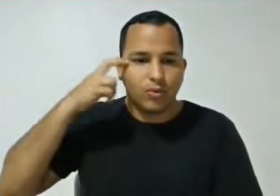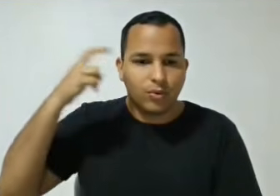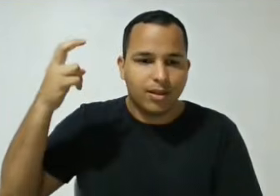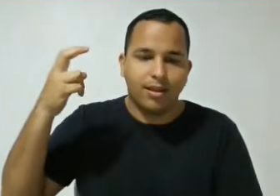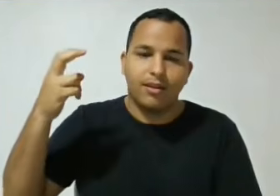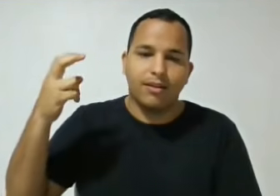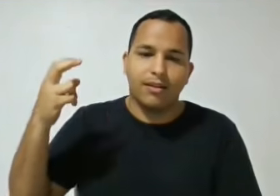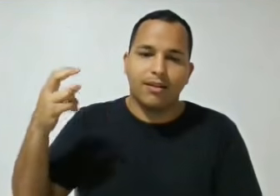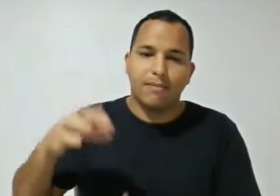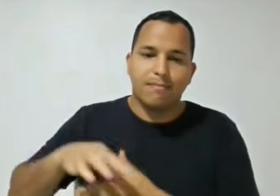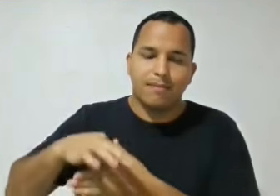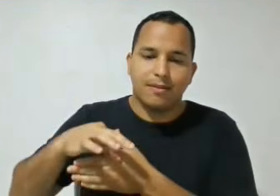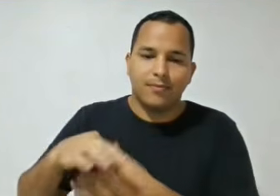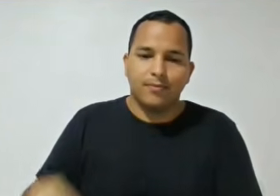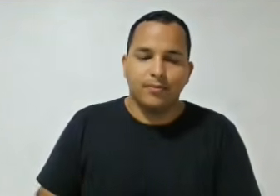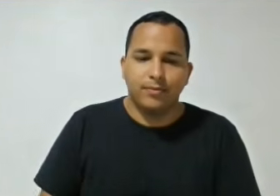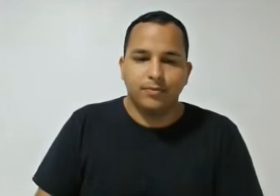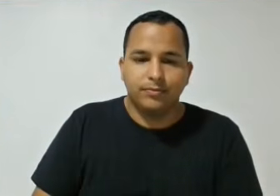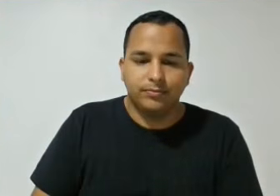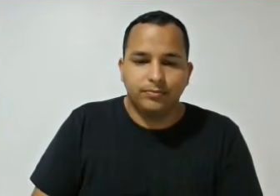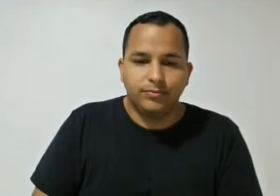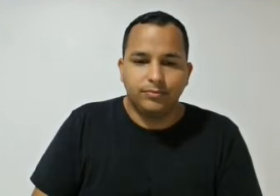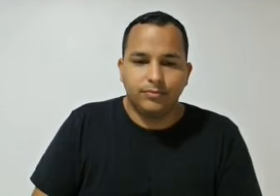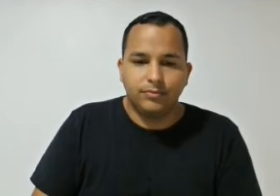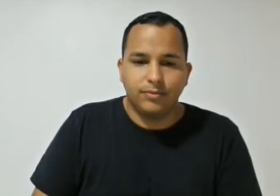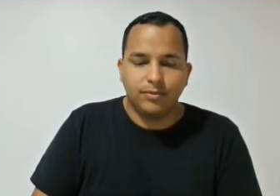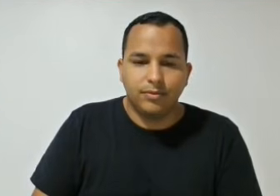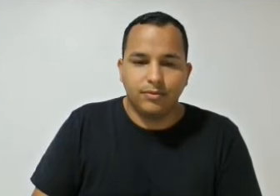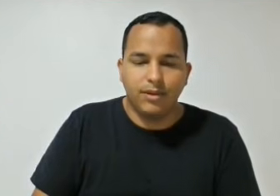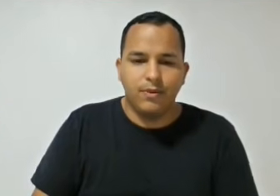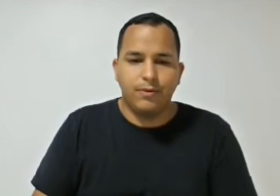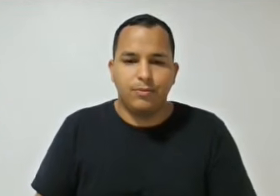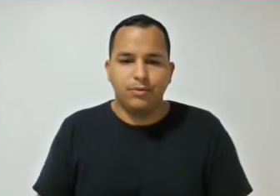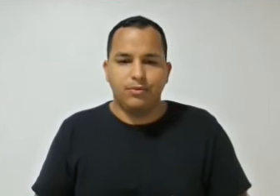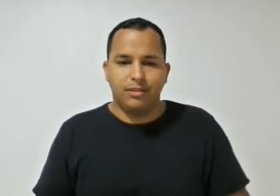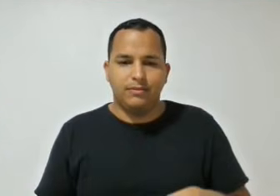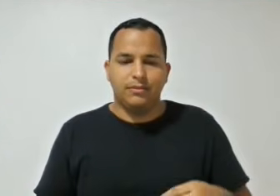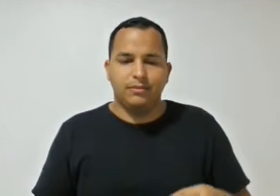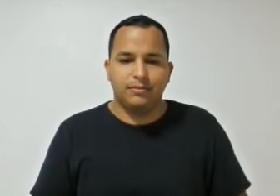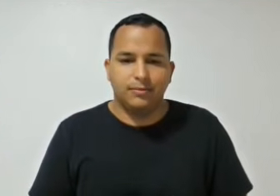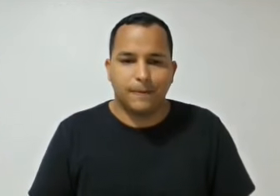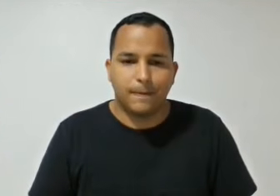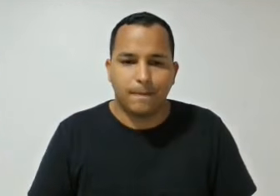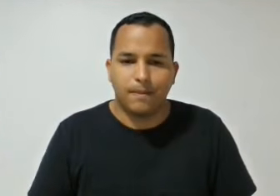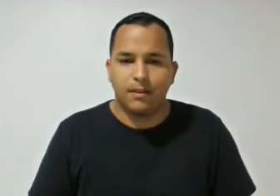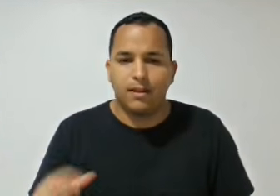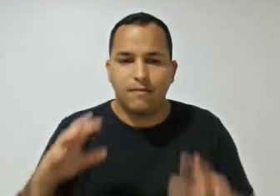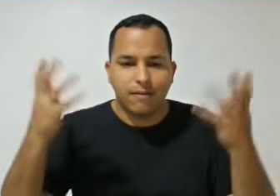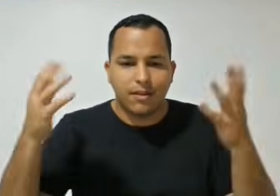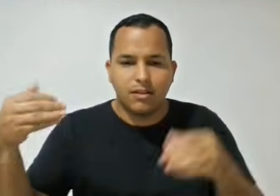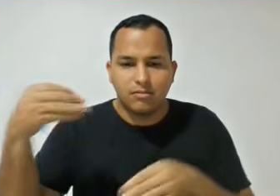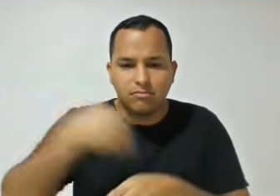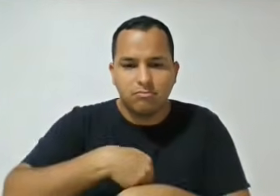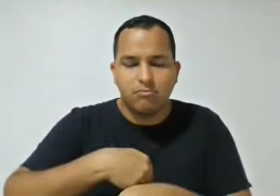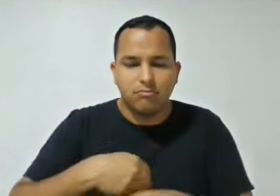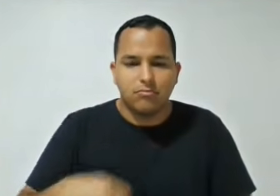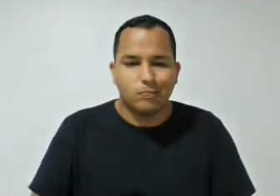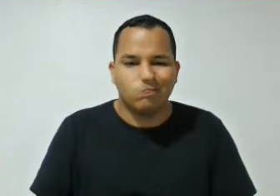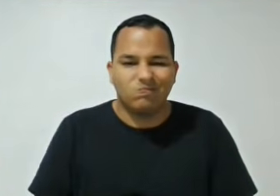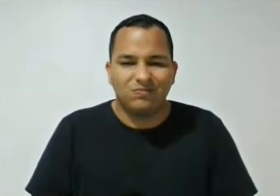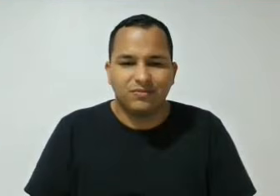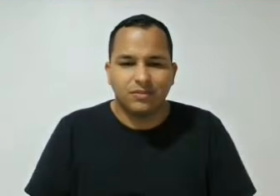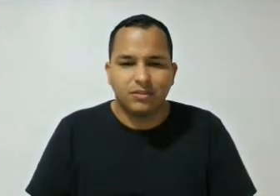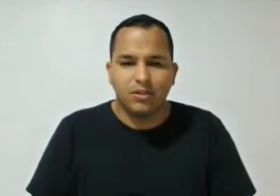Centro Cultural, para estar na biblioteca, para vir nos nossos espetáculos, nas nossas festas. Eu acho que o